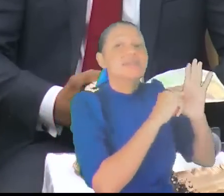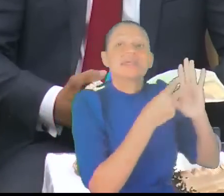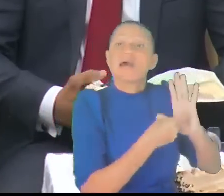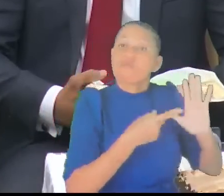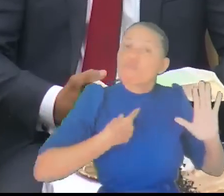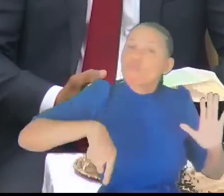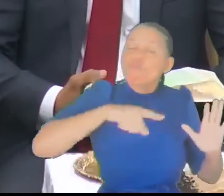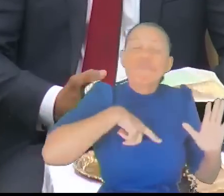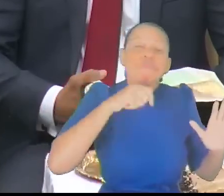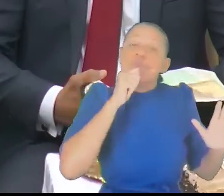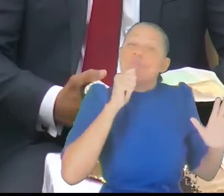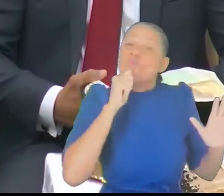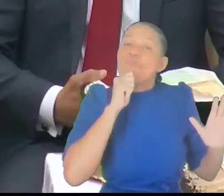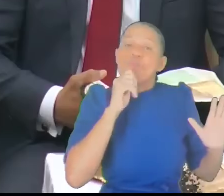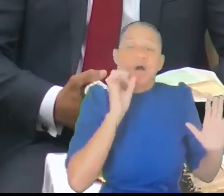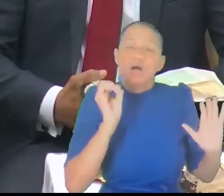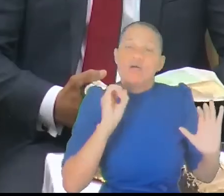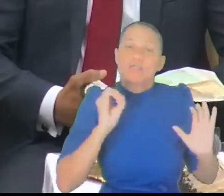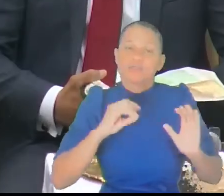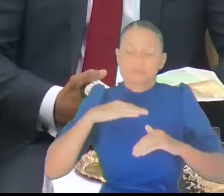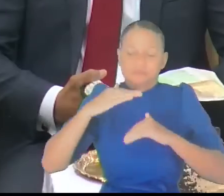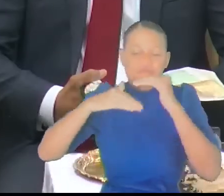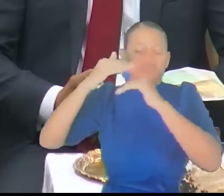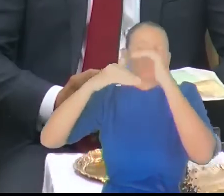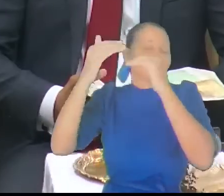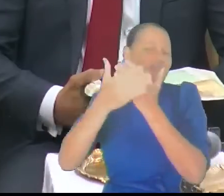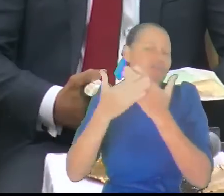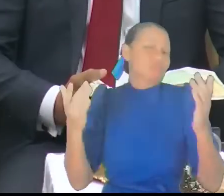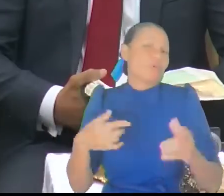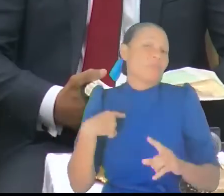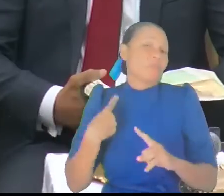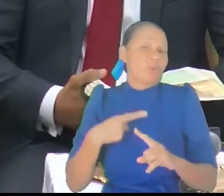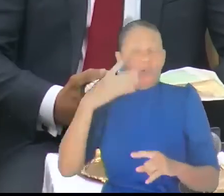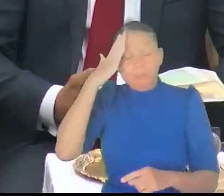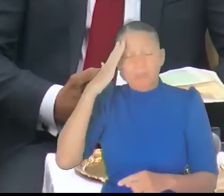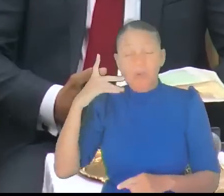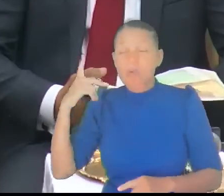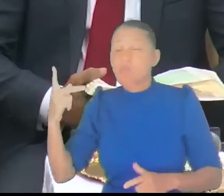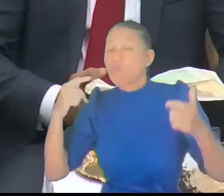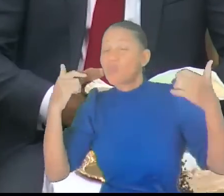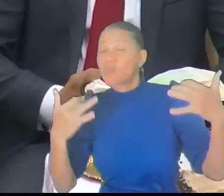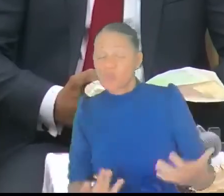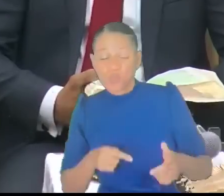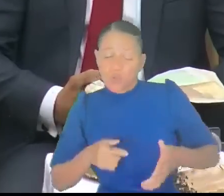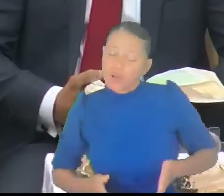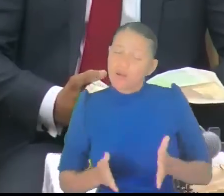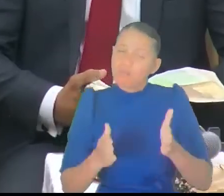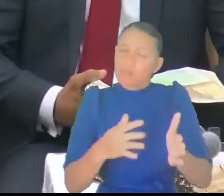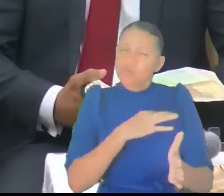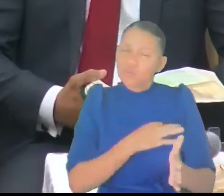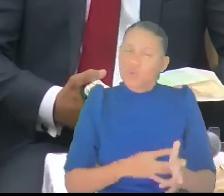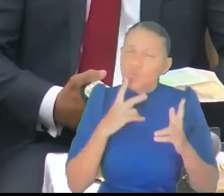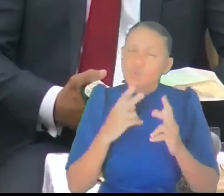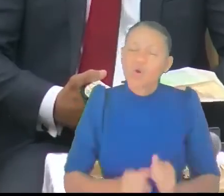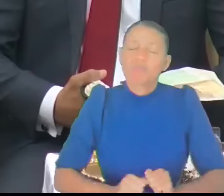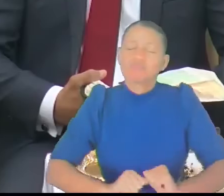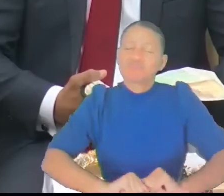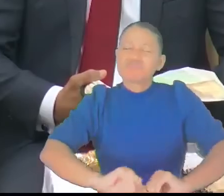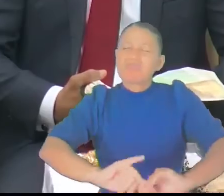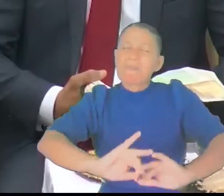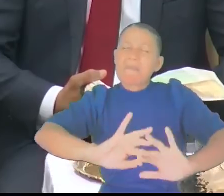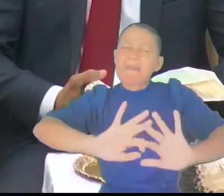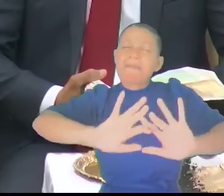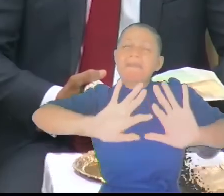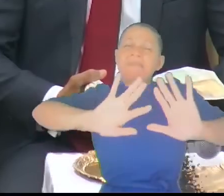ainda não crescemos o suficiente, porque Provérbios diz que a vereda do justo é como a luz da aurora, que vai brilhando o quê?